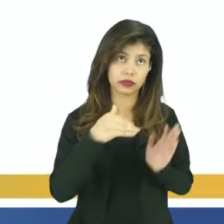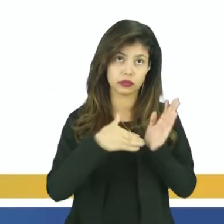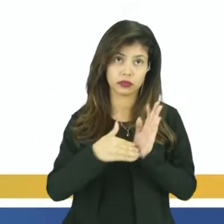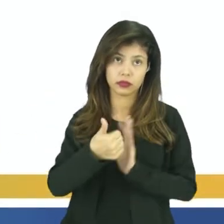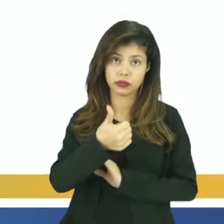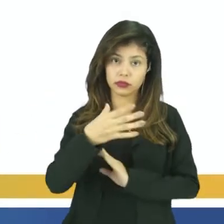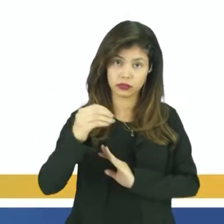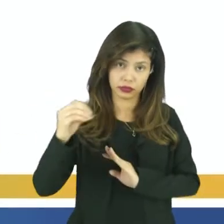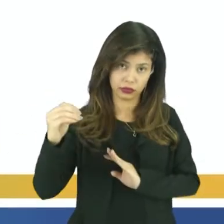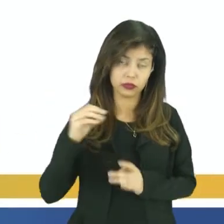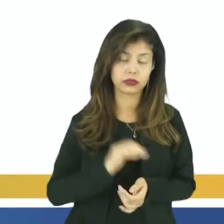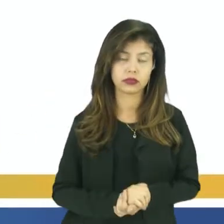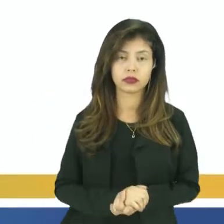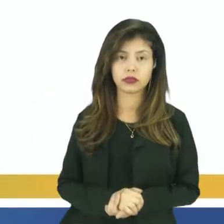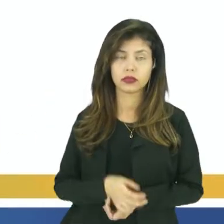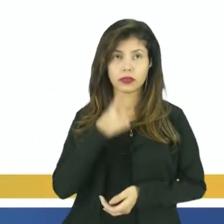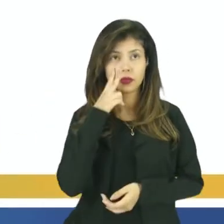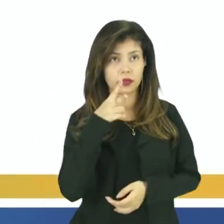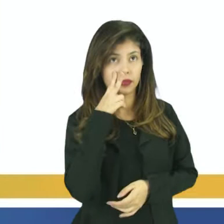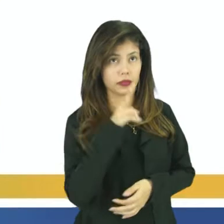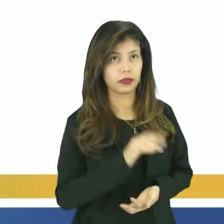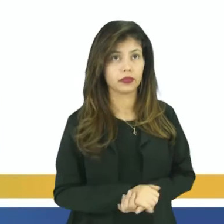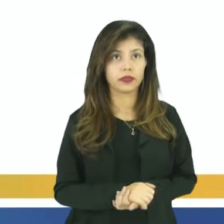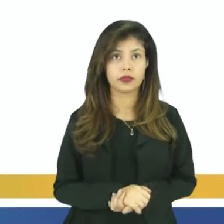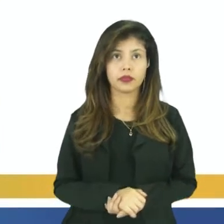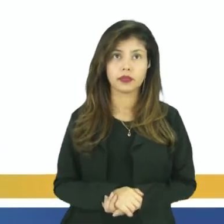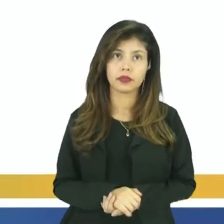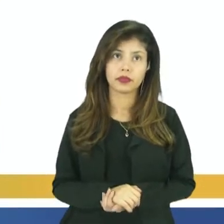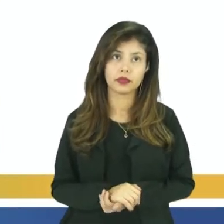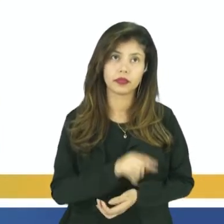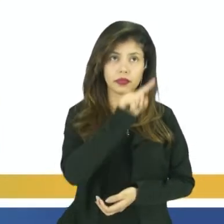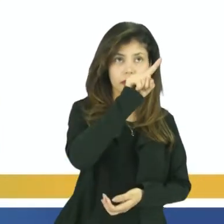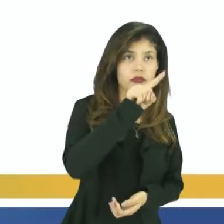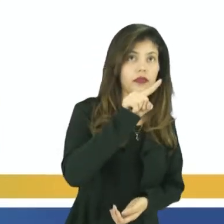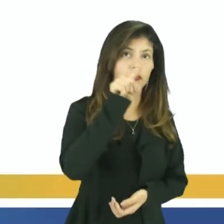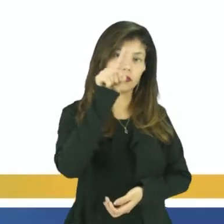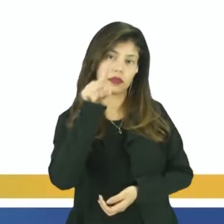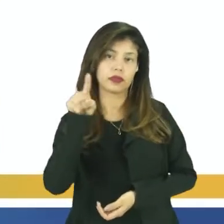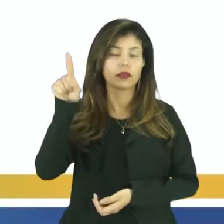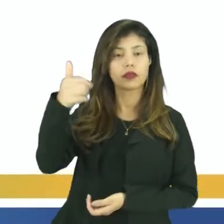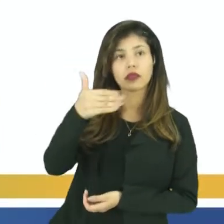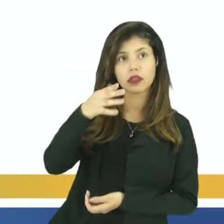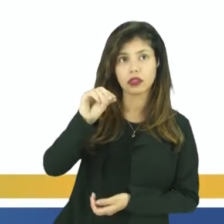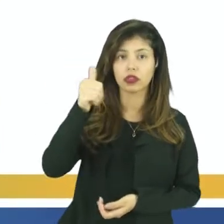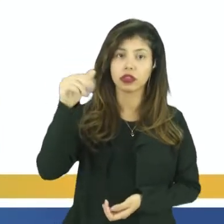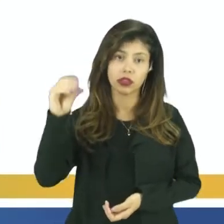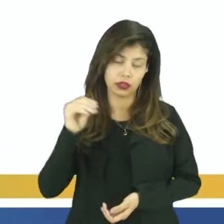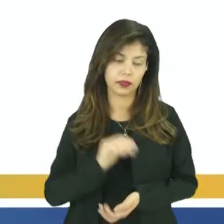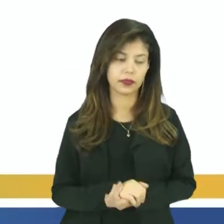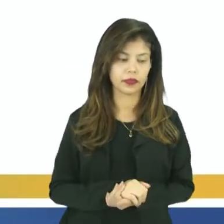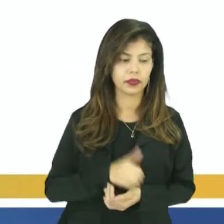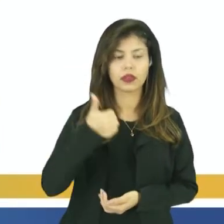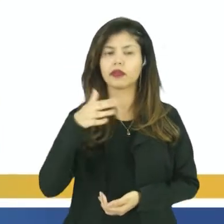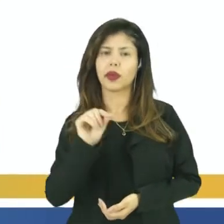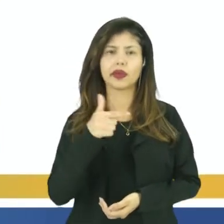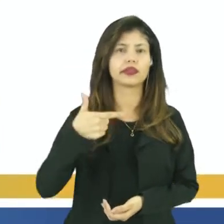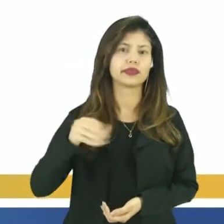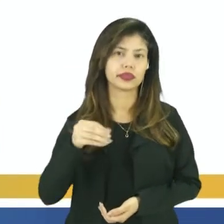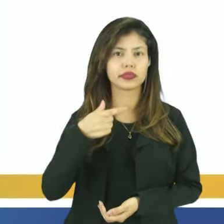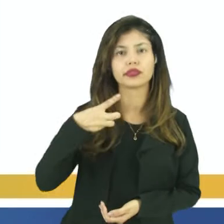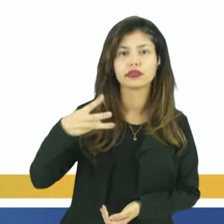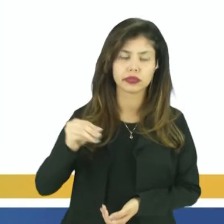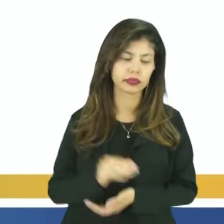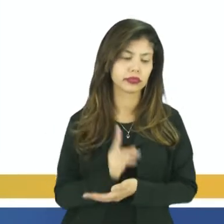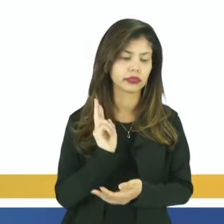a 100. E aí vocês observam que ele está no intervalo de 10 em 10. Então, esse intervalo